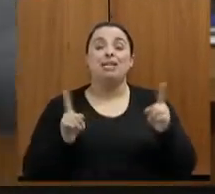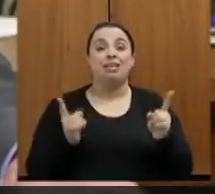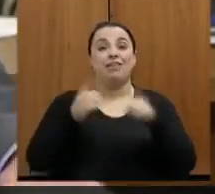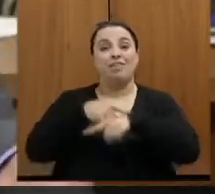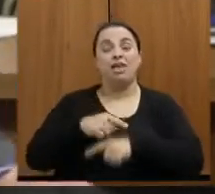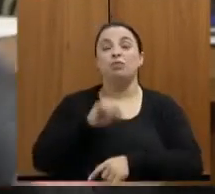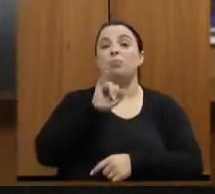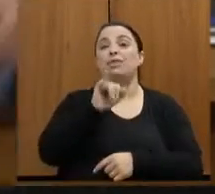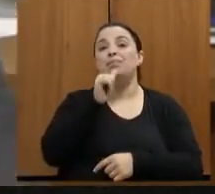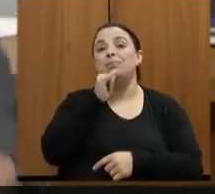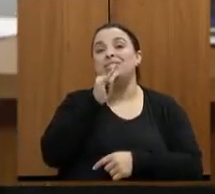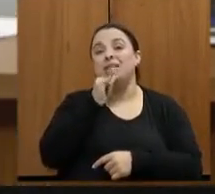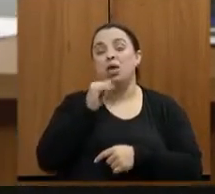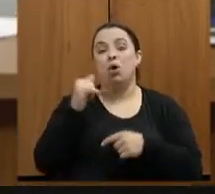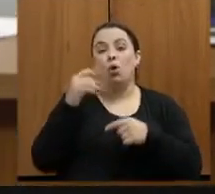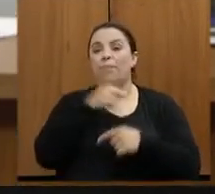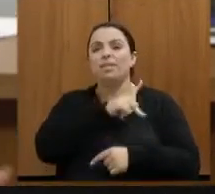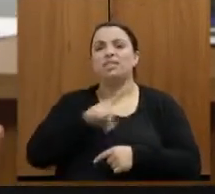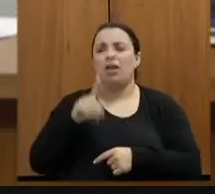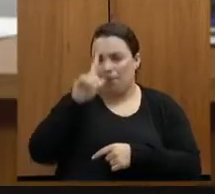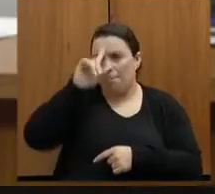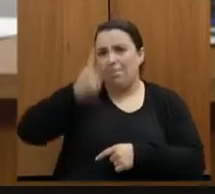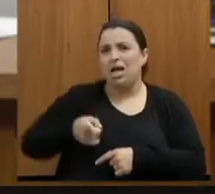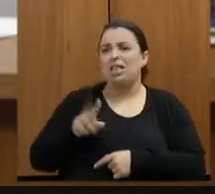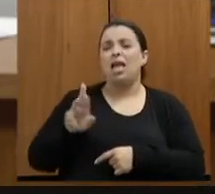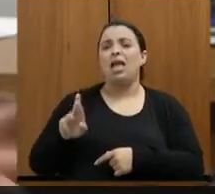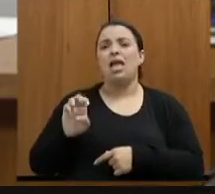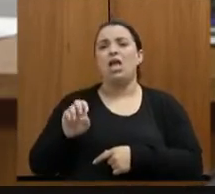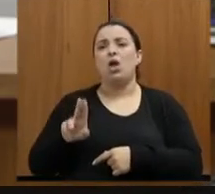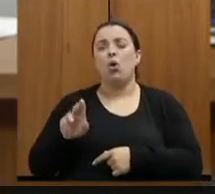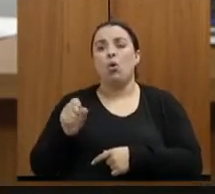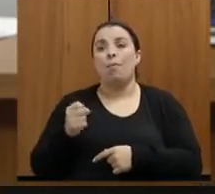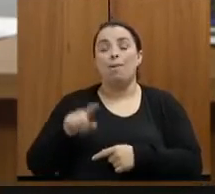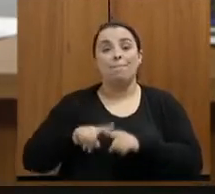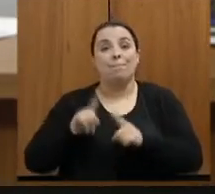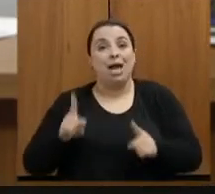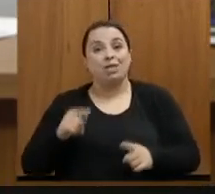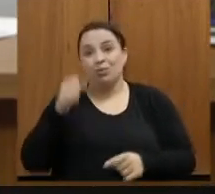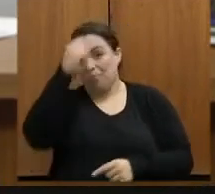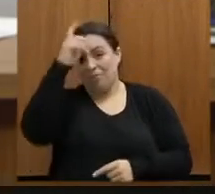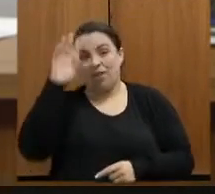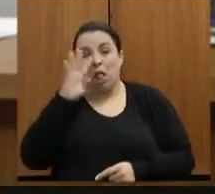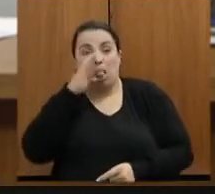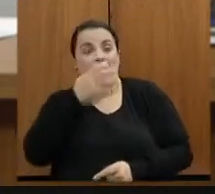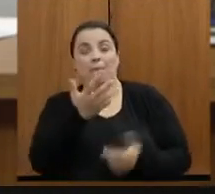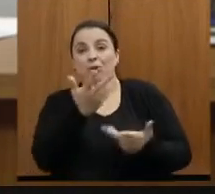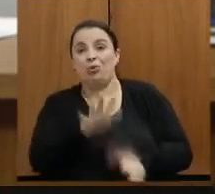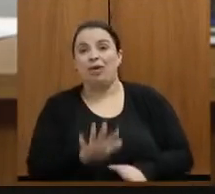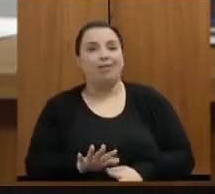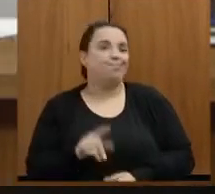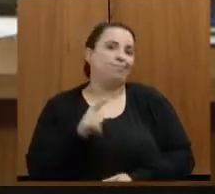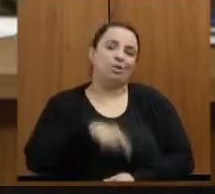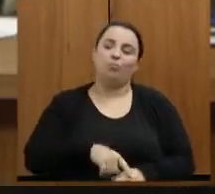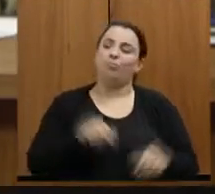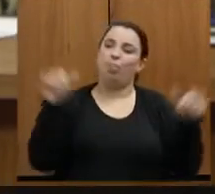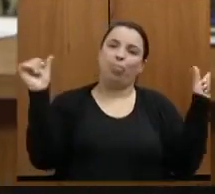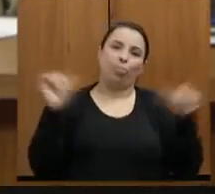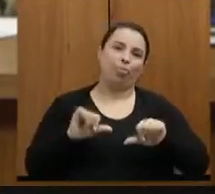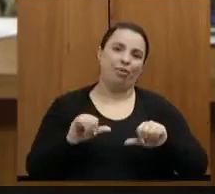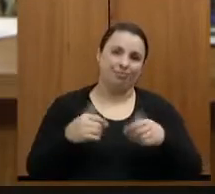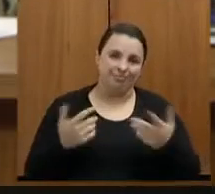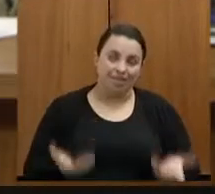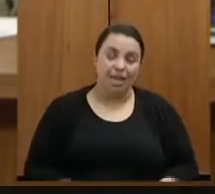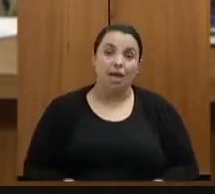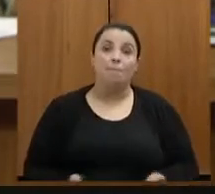governador quiser fazer Reúrbi, se o prefeito não quiser, não sai. Então, precisamos que a Prefeitura e todos os setores envolvidos estejam realmente